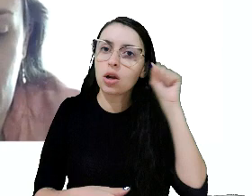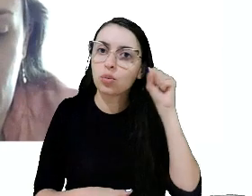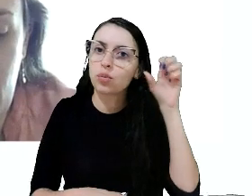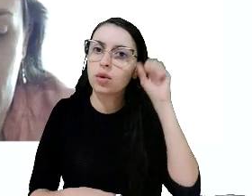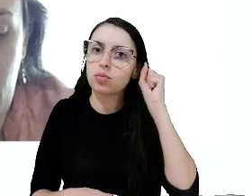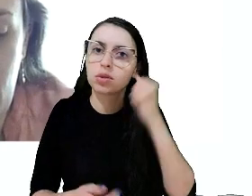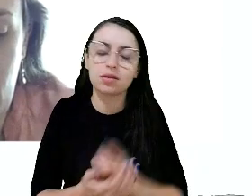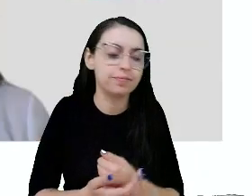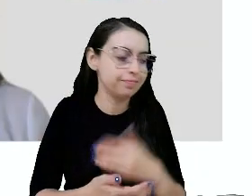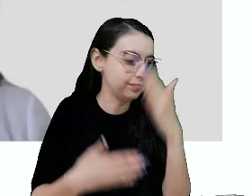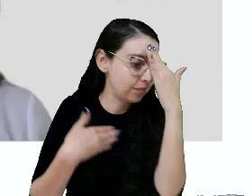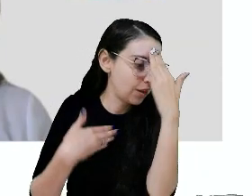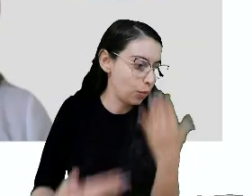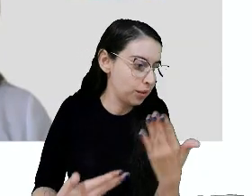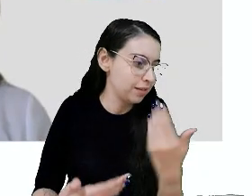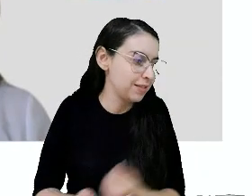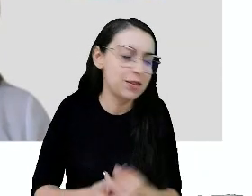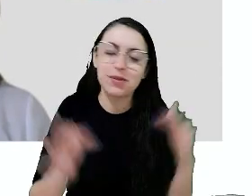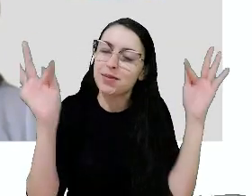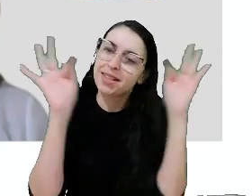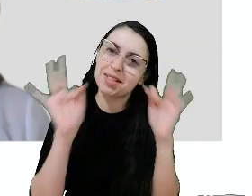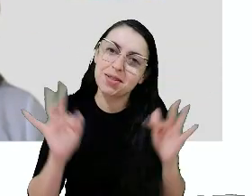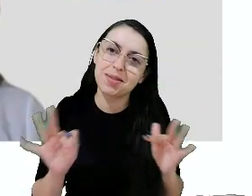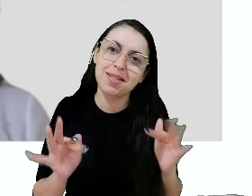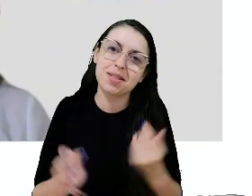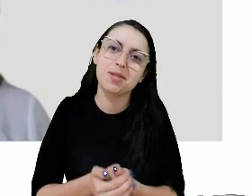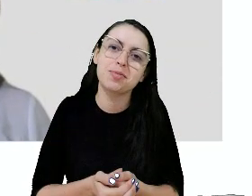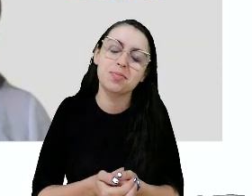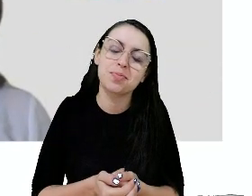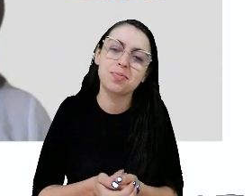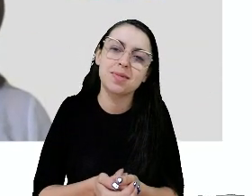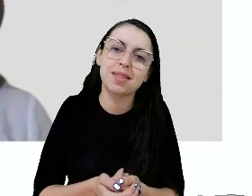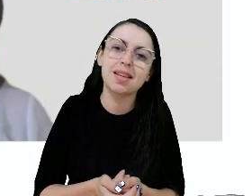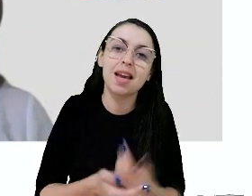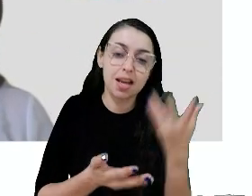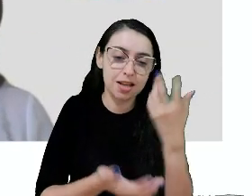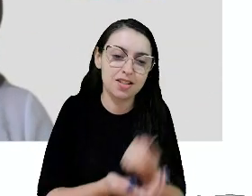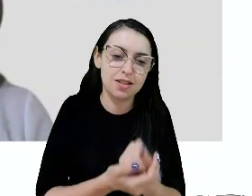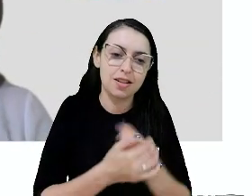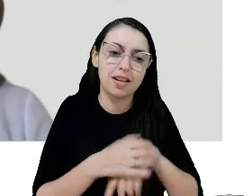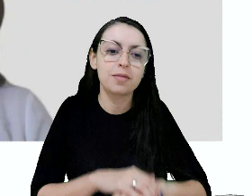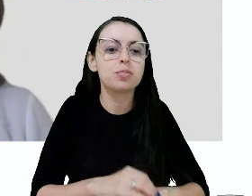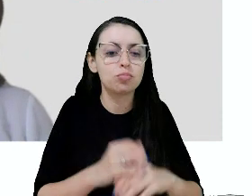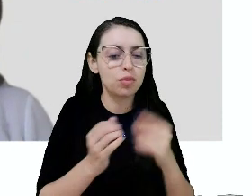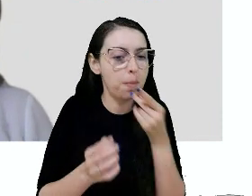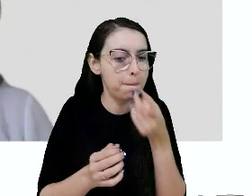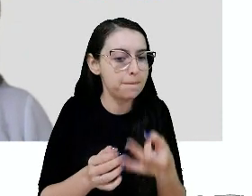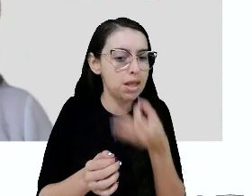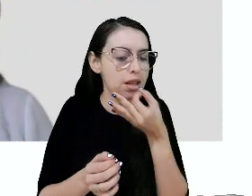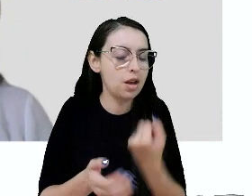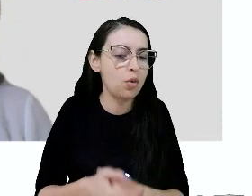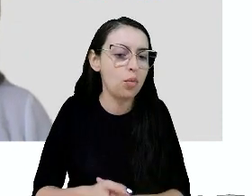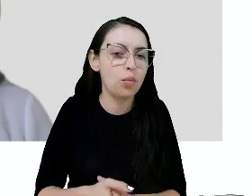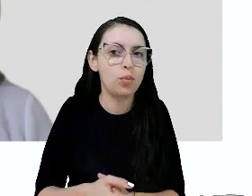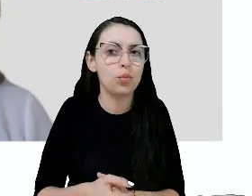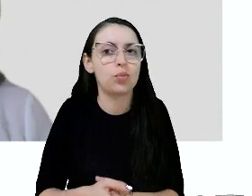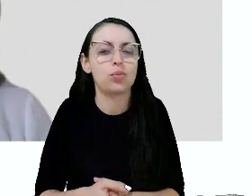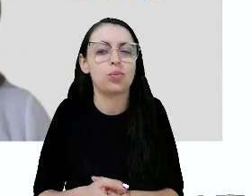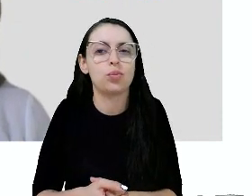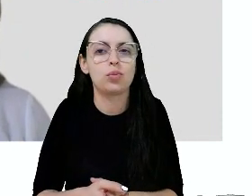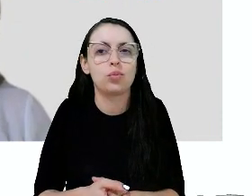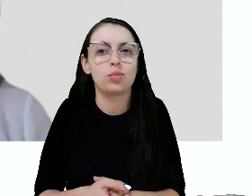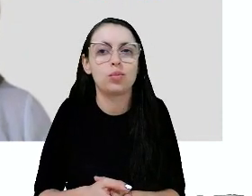vamos ouvir. Muito obrigada, fiquei muito feliz de vocês terem podido aceitar minha sugestão de